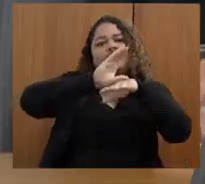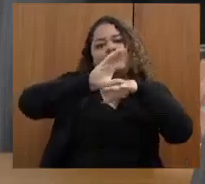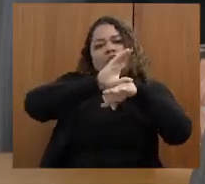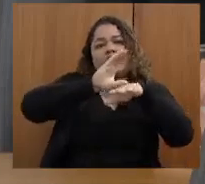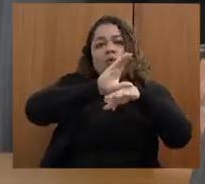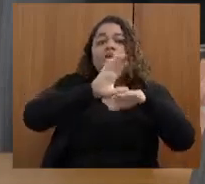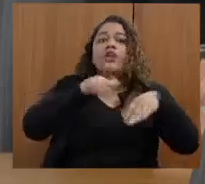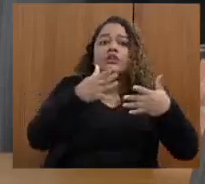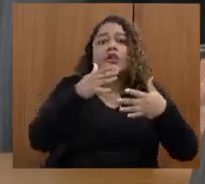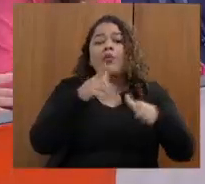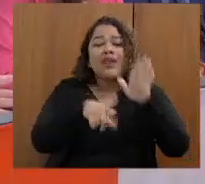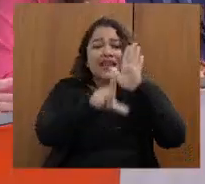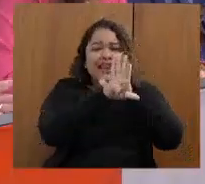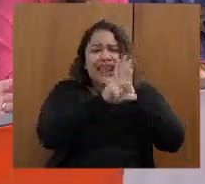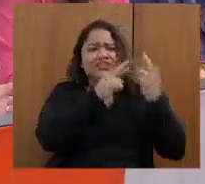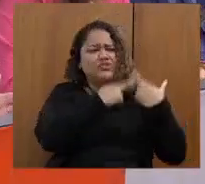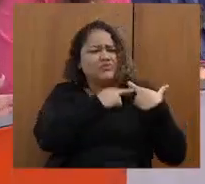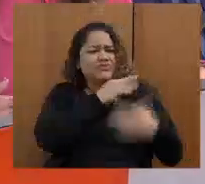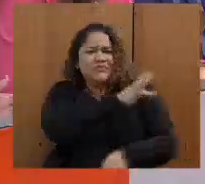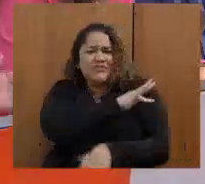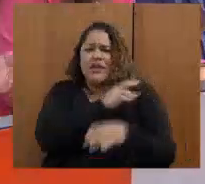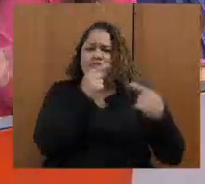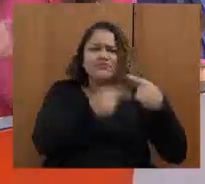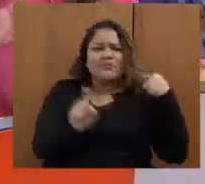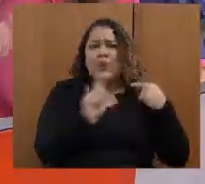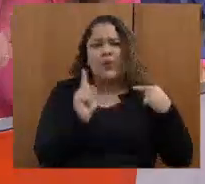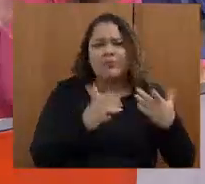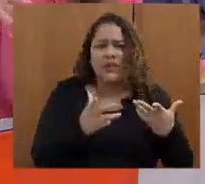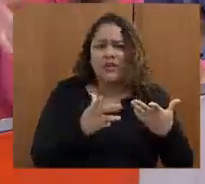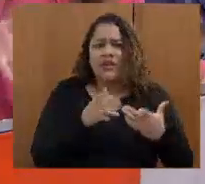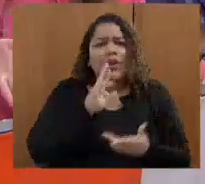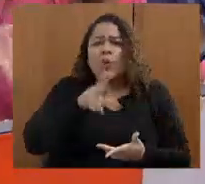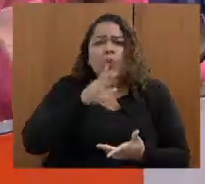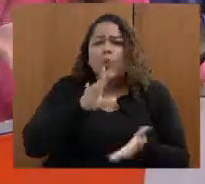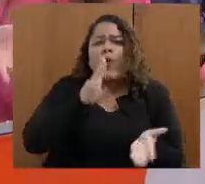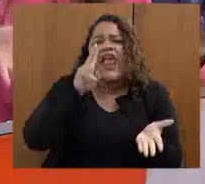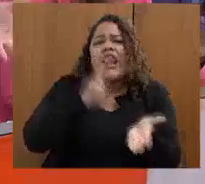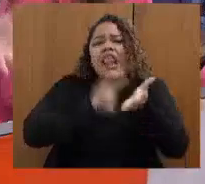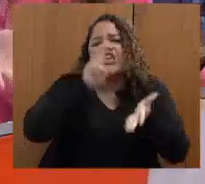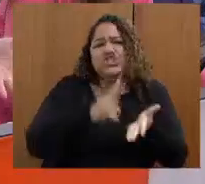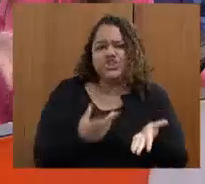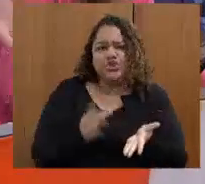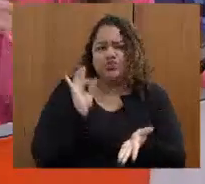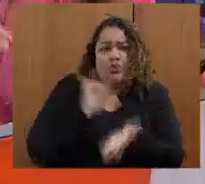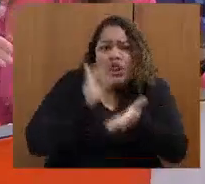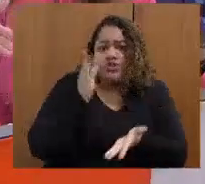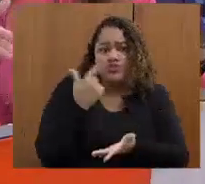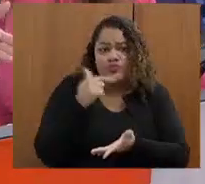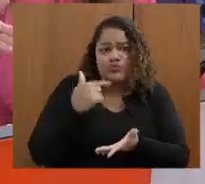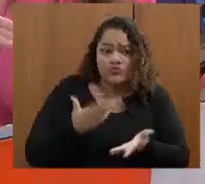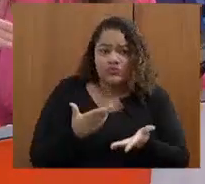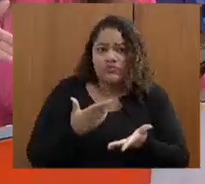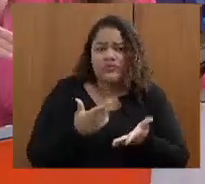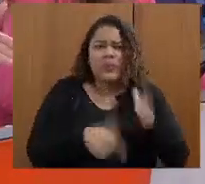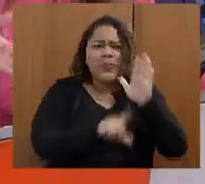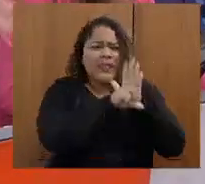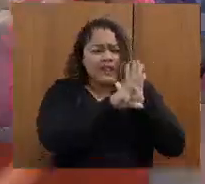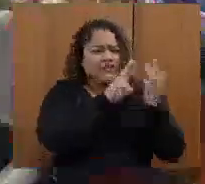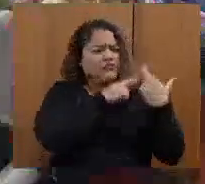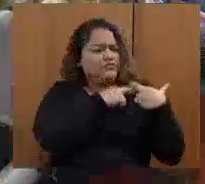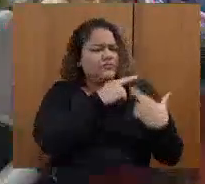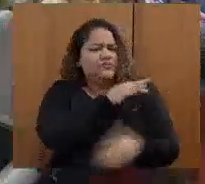fiscal não tem legitimidade e nem condições jurídicas de sustentar lei de responsabilidade